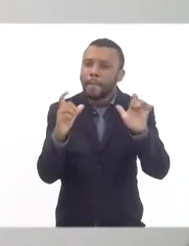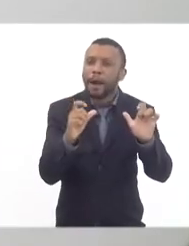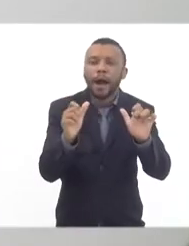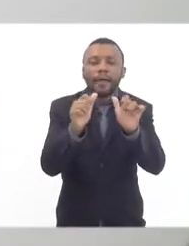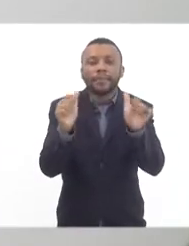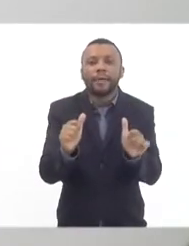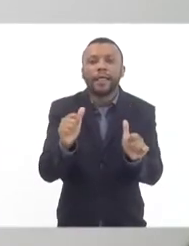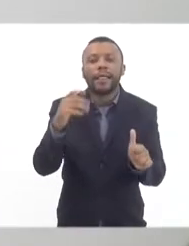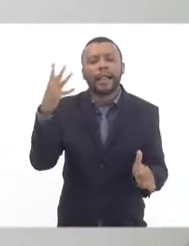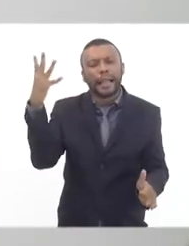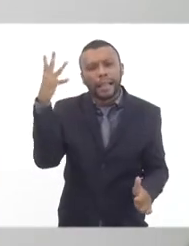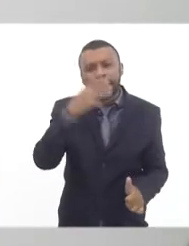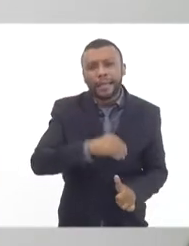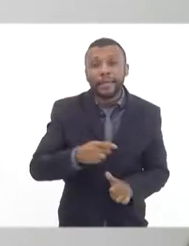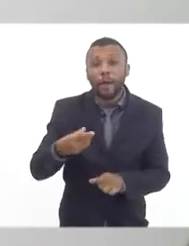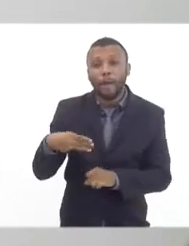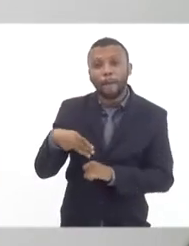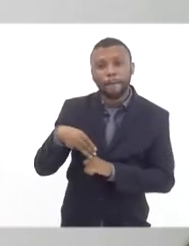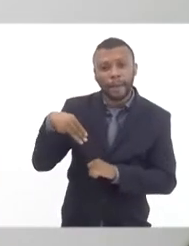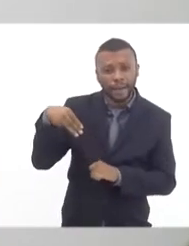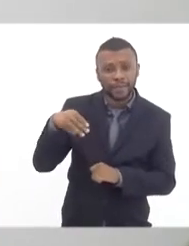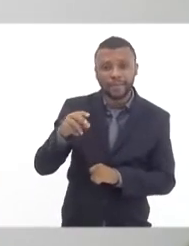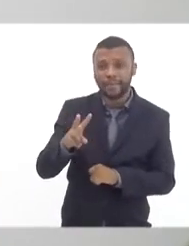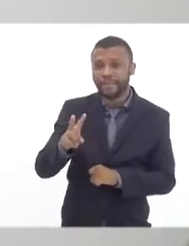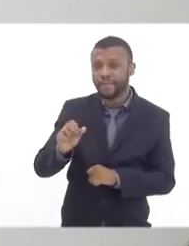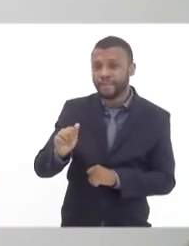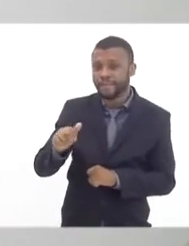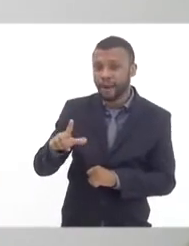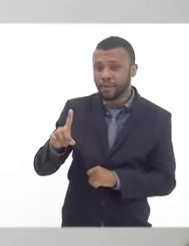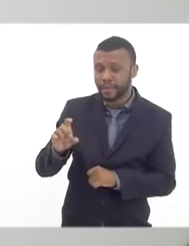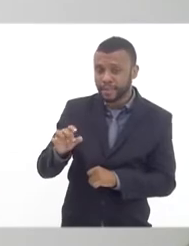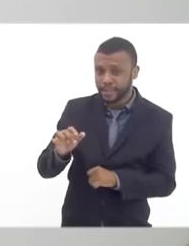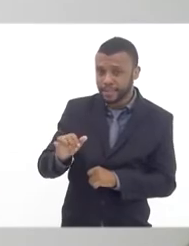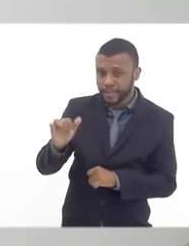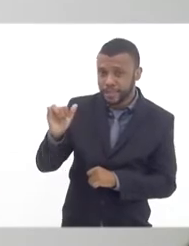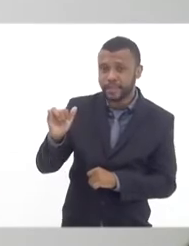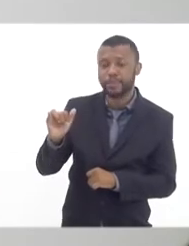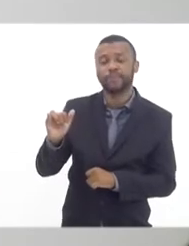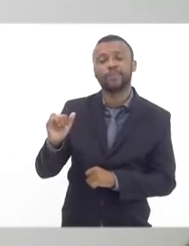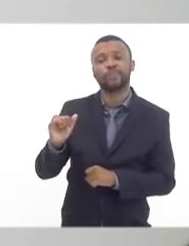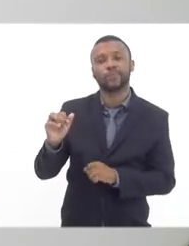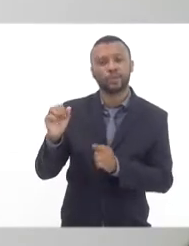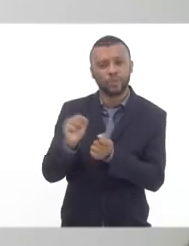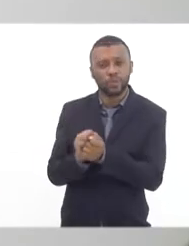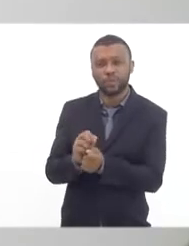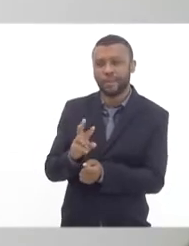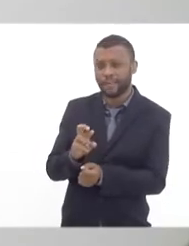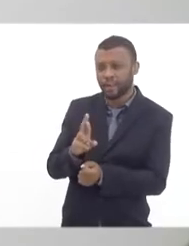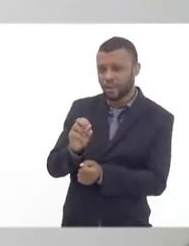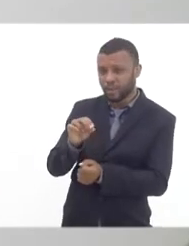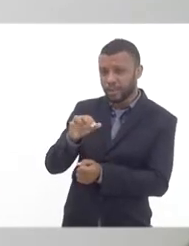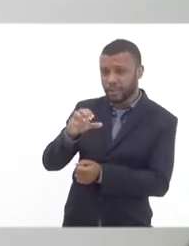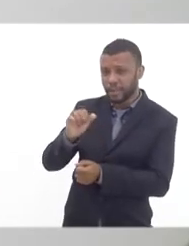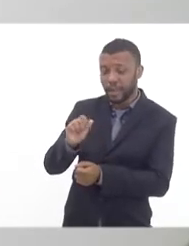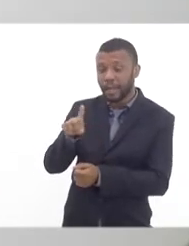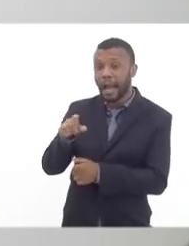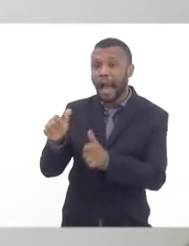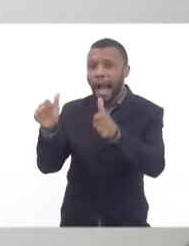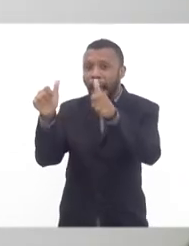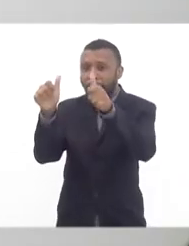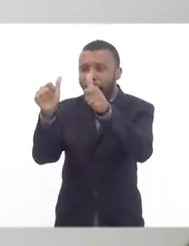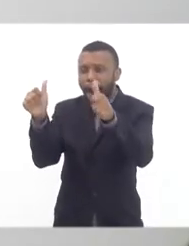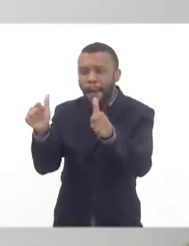linda, com o mestre Valdeci da Folia de Reis, junto com Verônica, e a capela completamente depenada. É